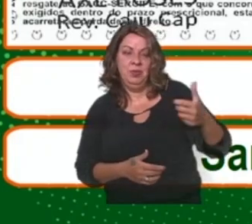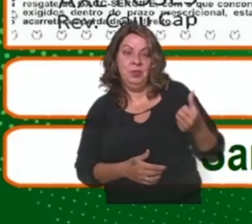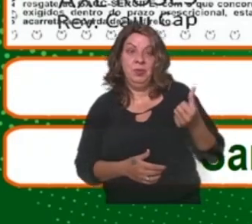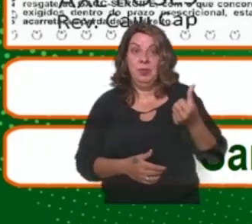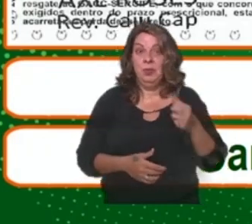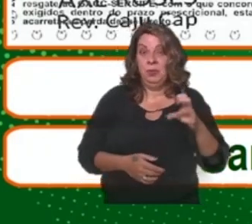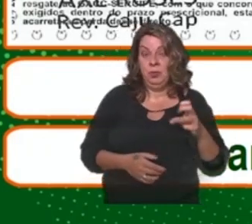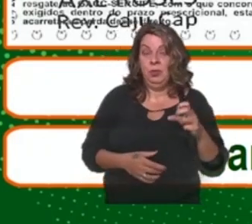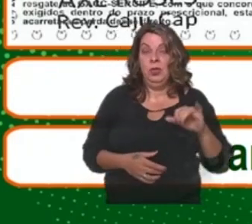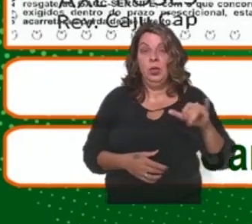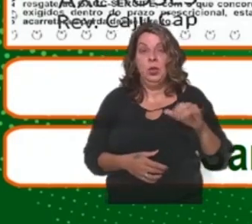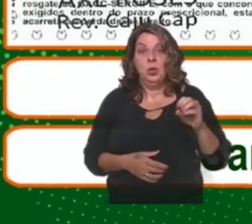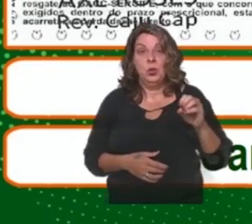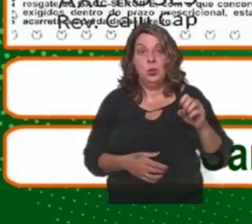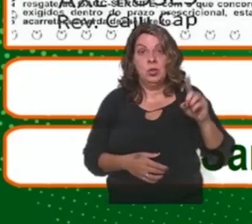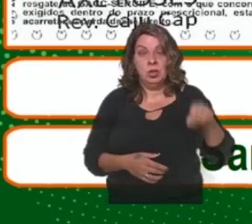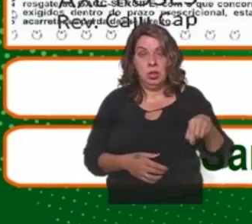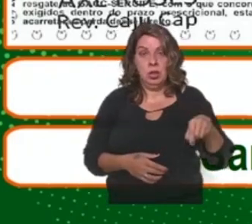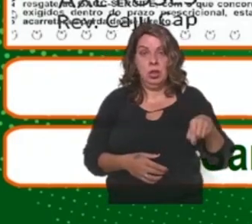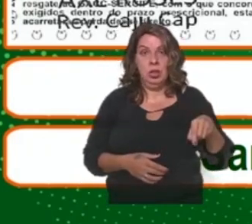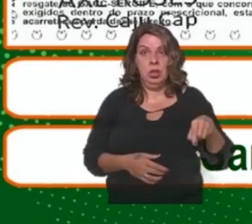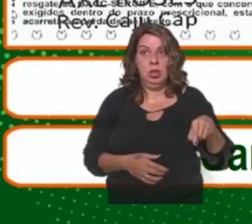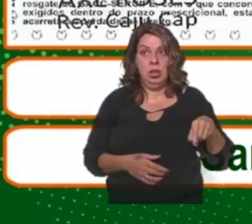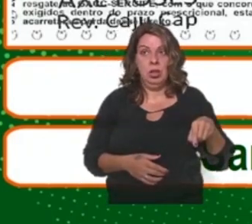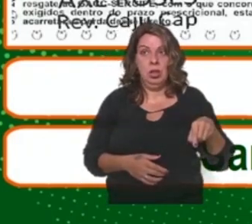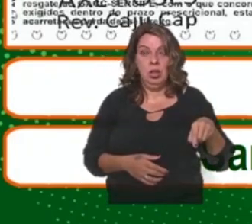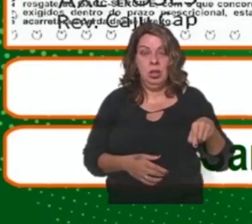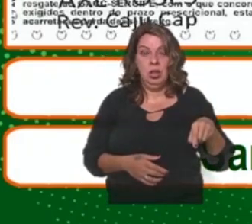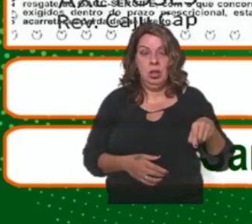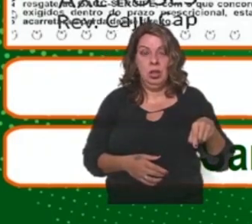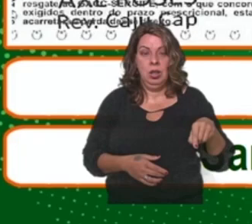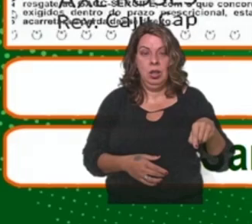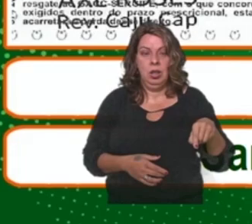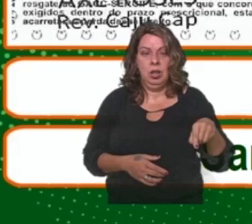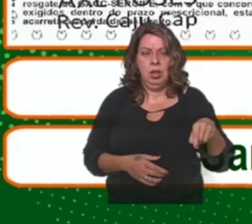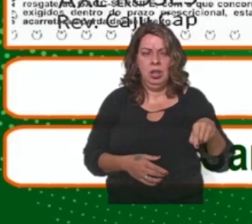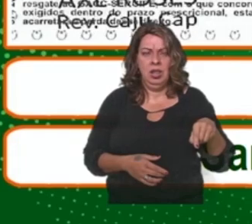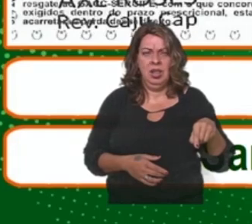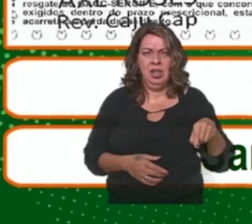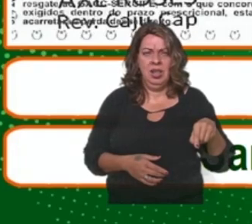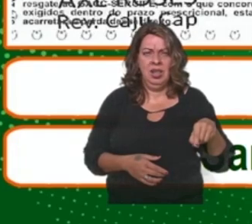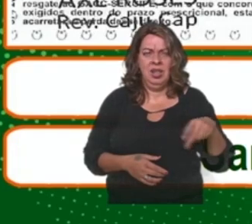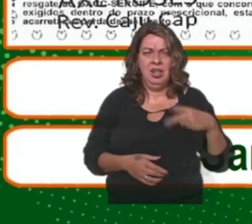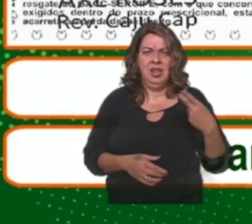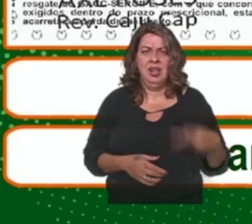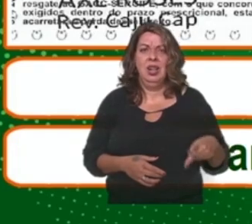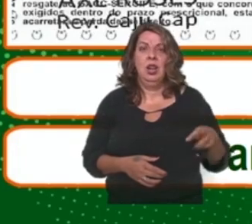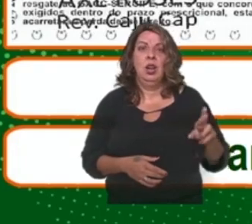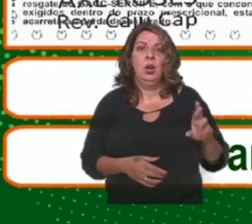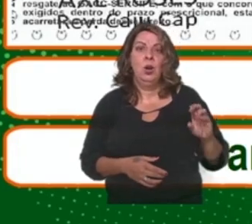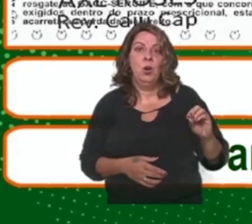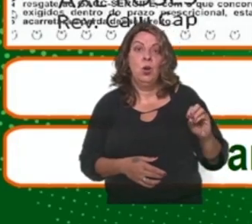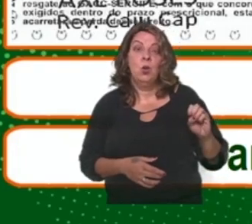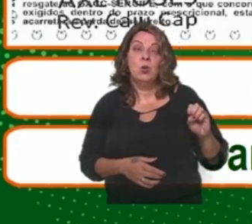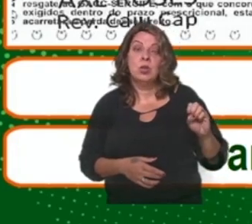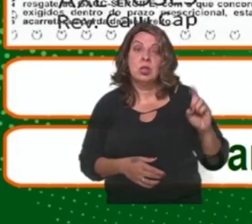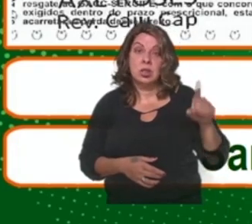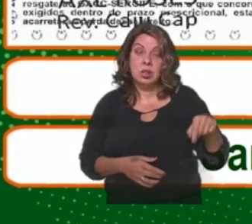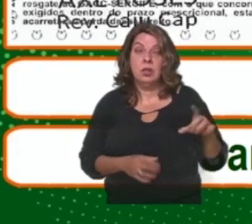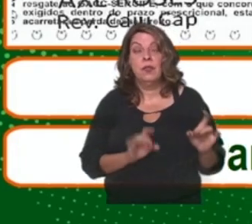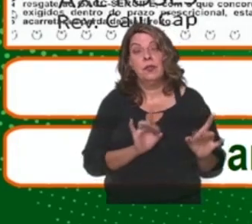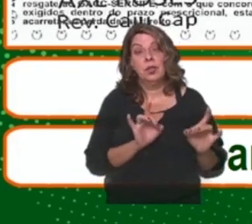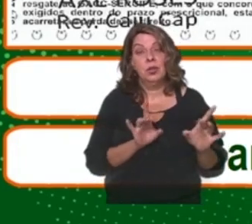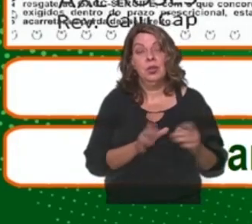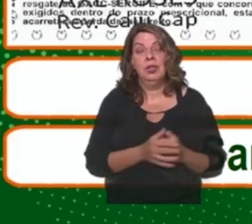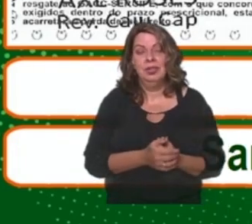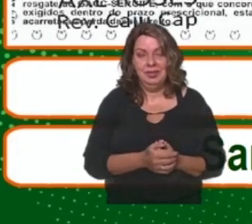637665, José da Gostamento, bom, a Axl Rose, olha aí, nome de artista, foi pé quente